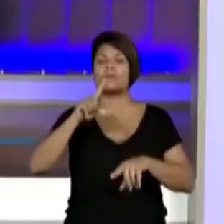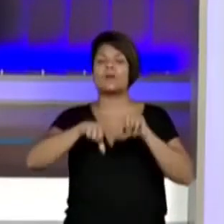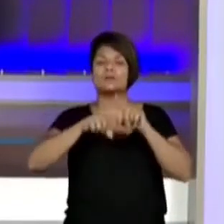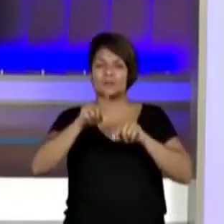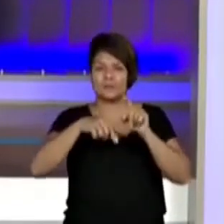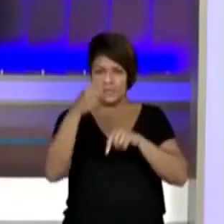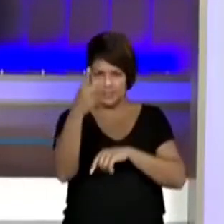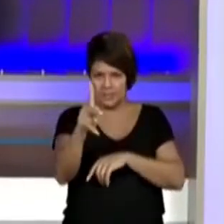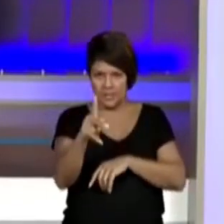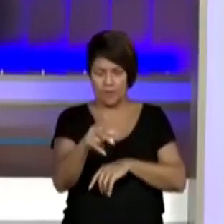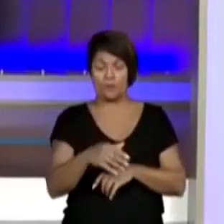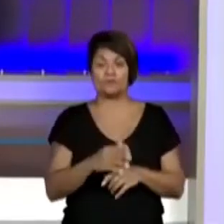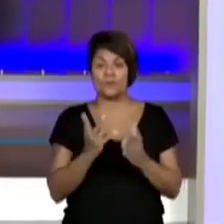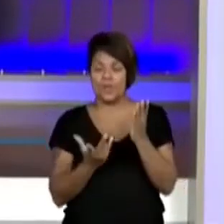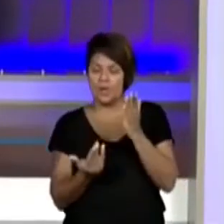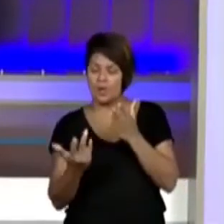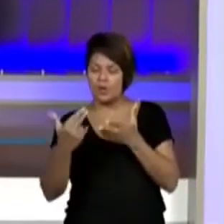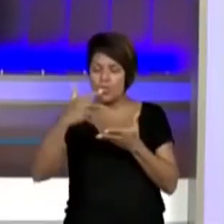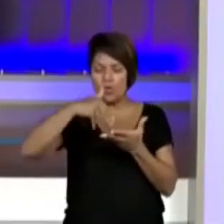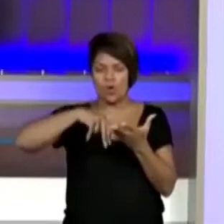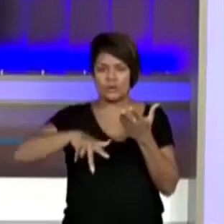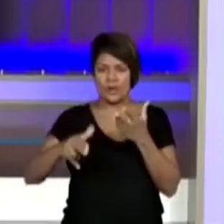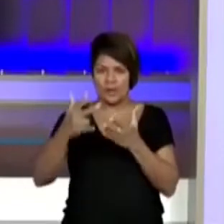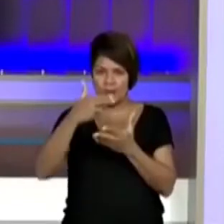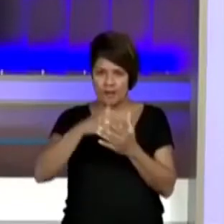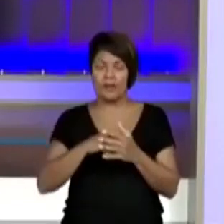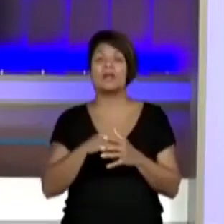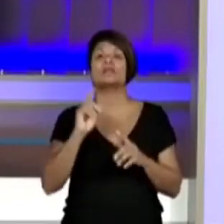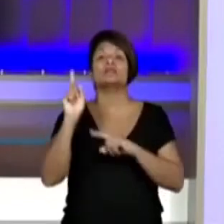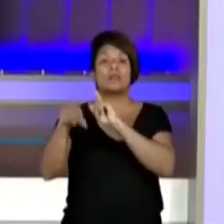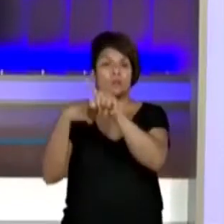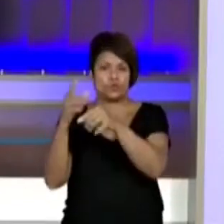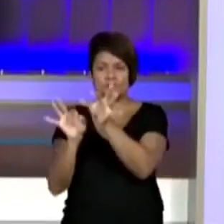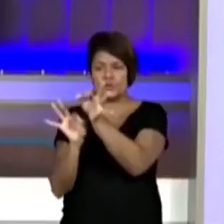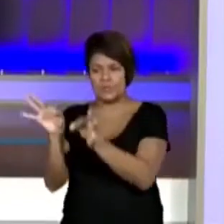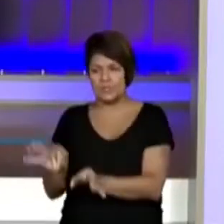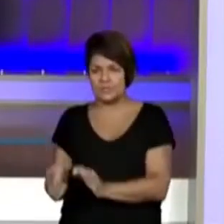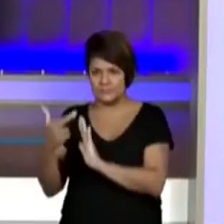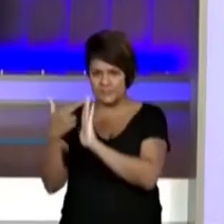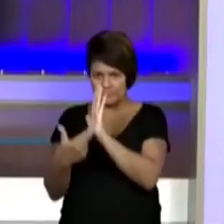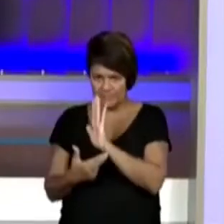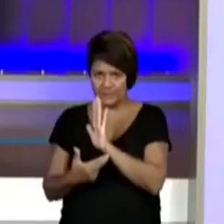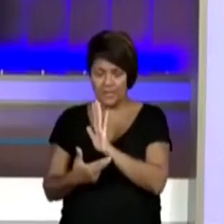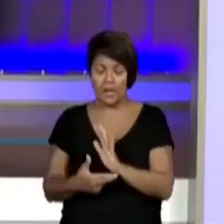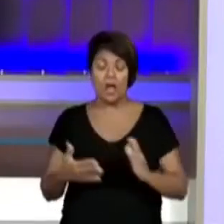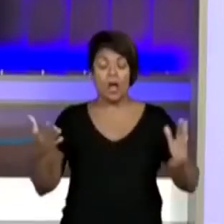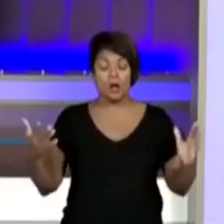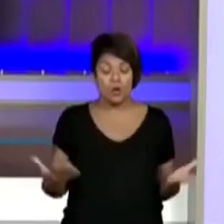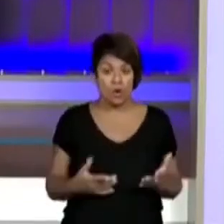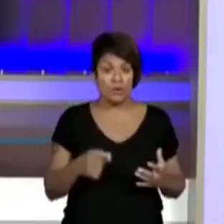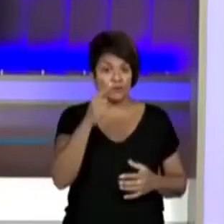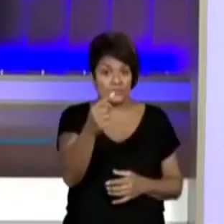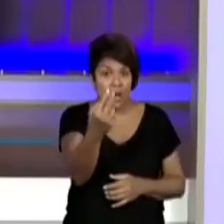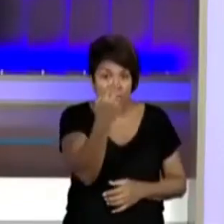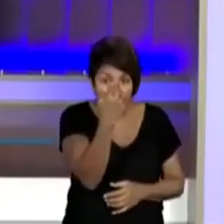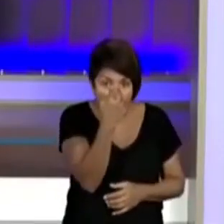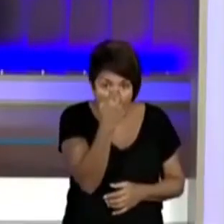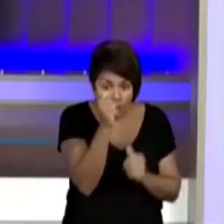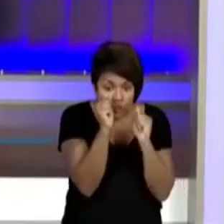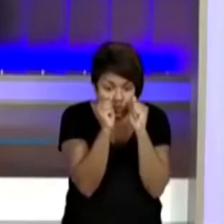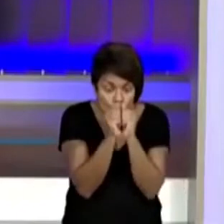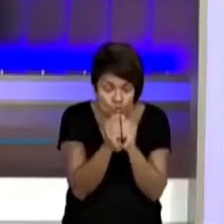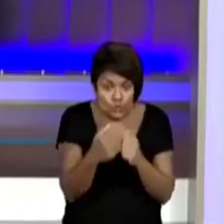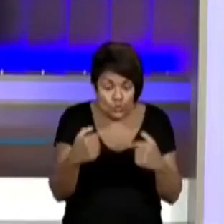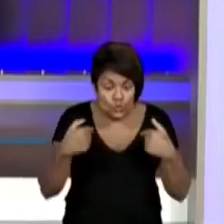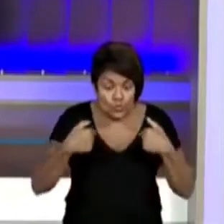faça esses recortes e você organize essa receita depois. Para este momento, sugiro que você acompanhe comigo